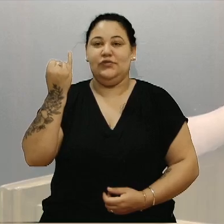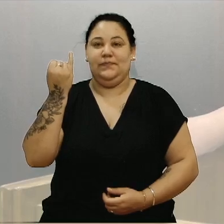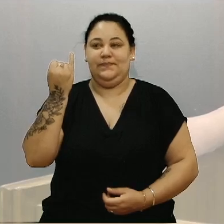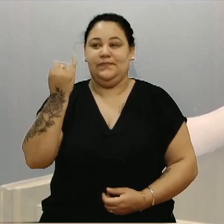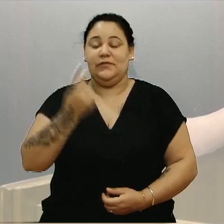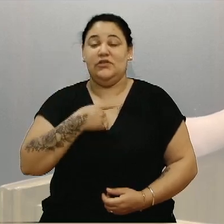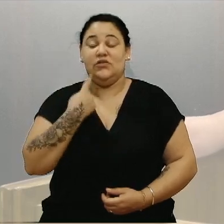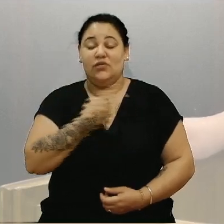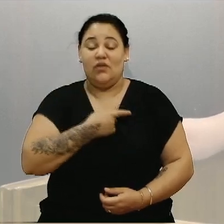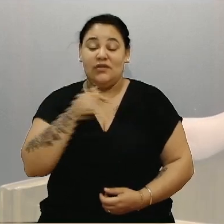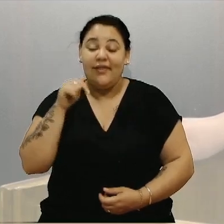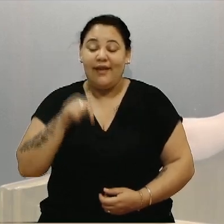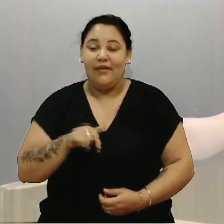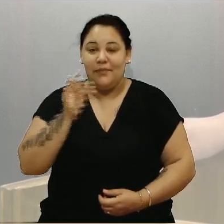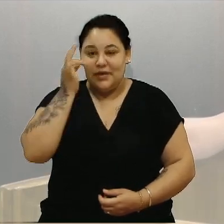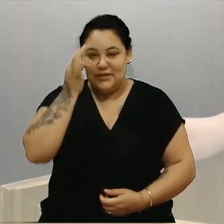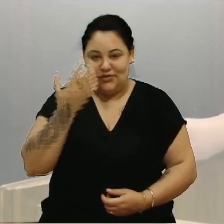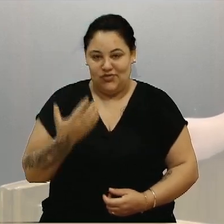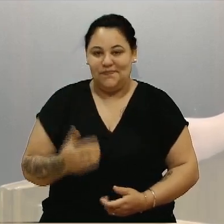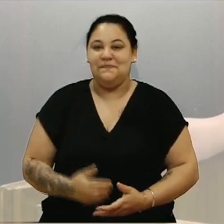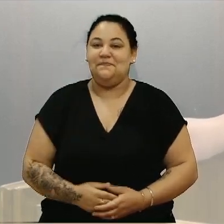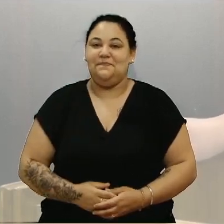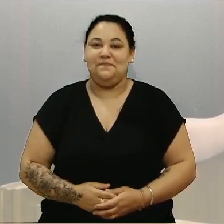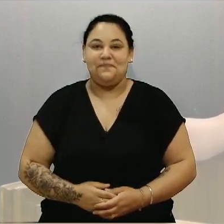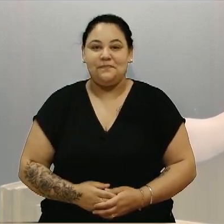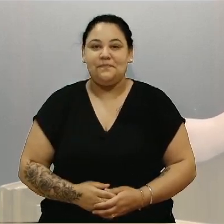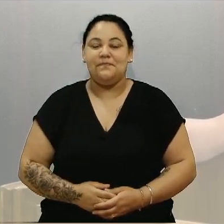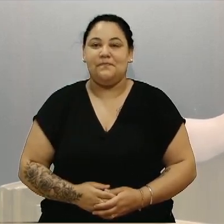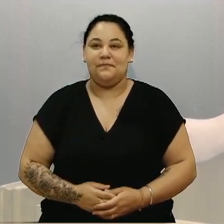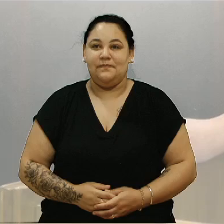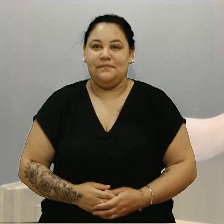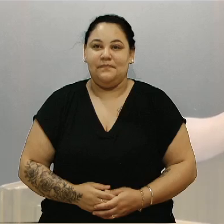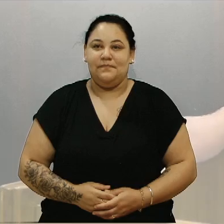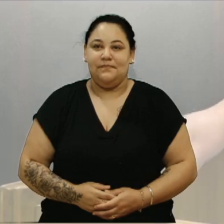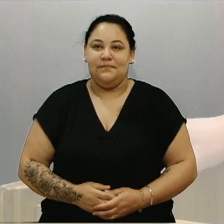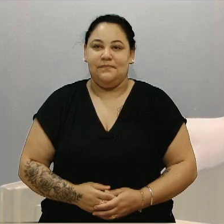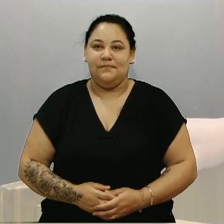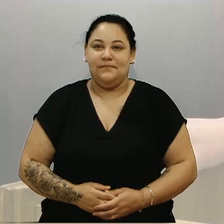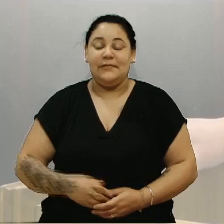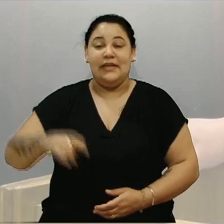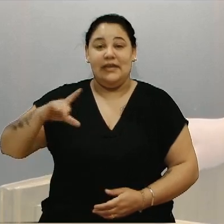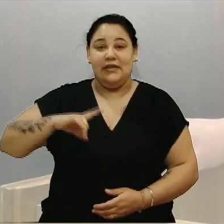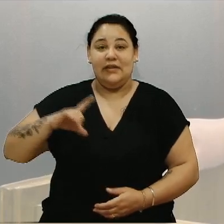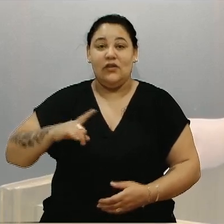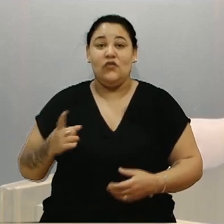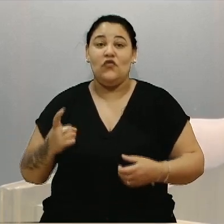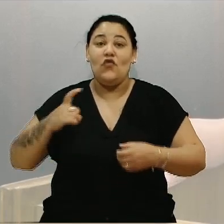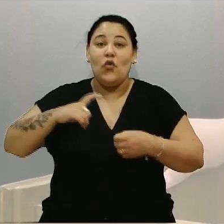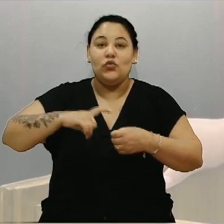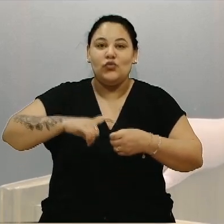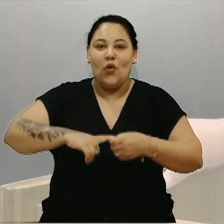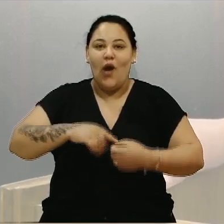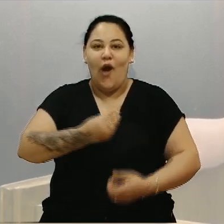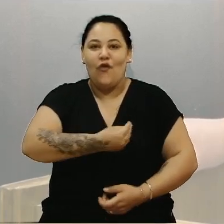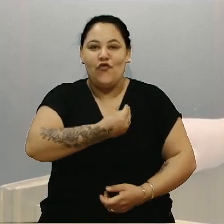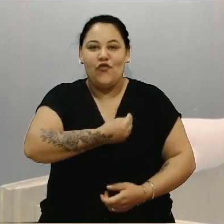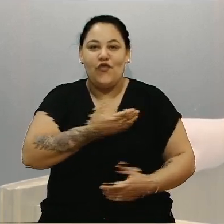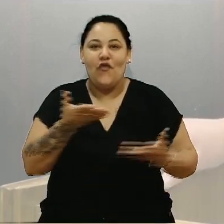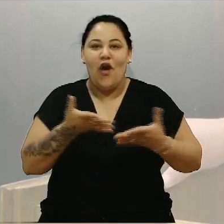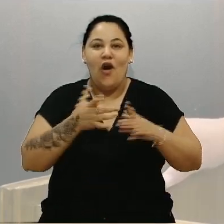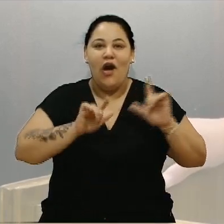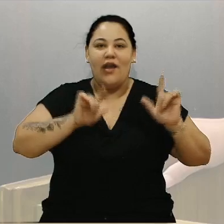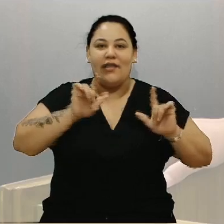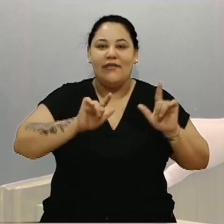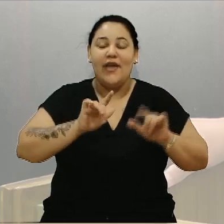estarmos aqui e termos a retomada das transmissões em um momento onde a